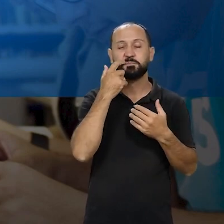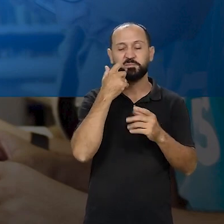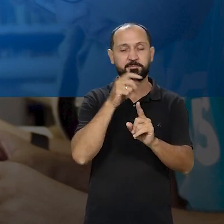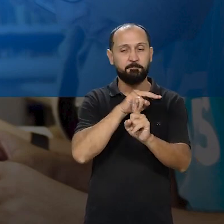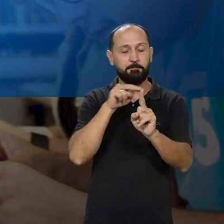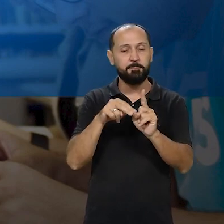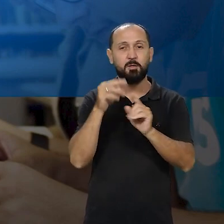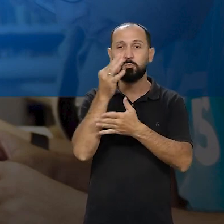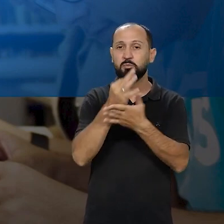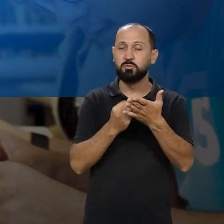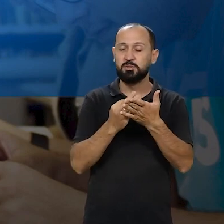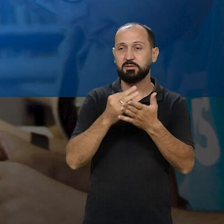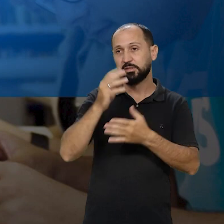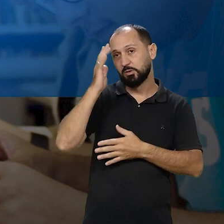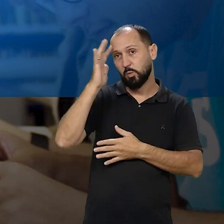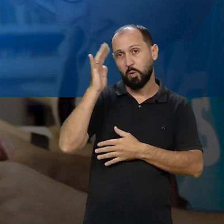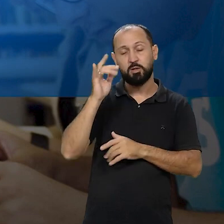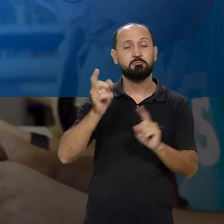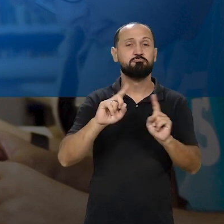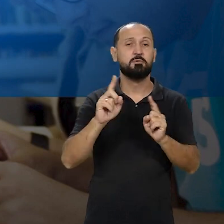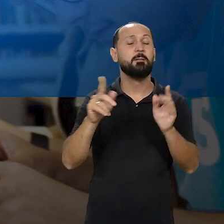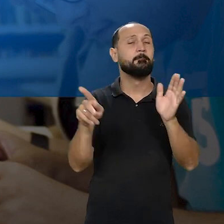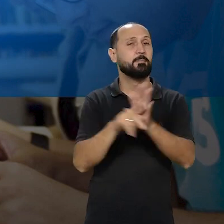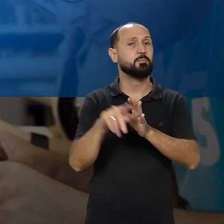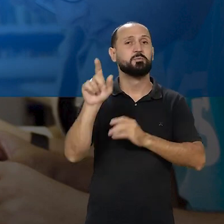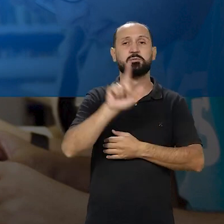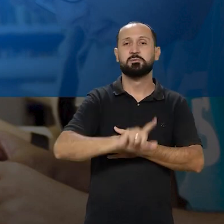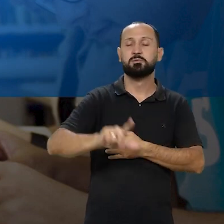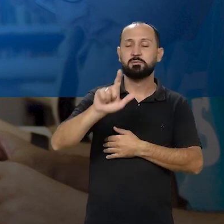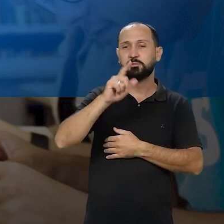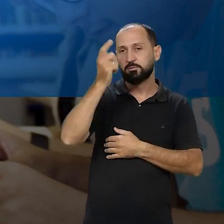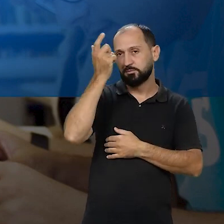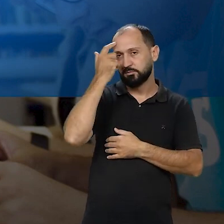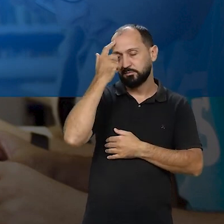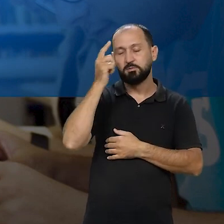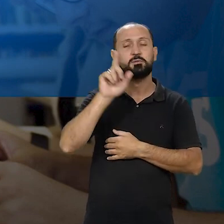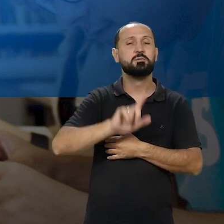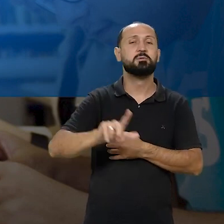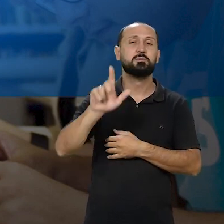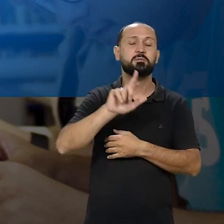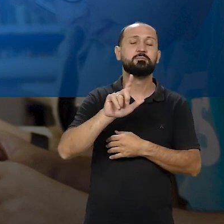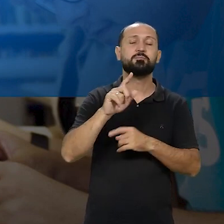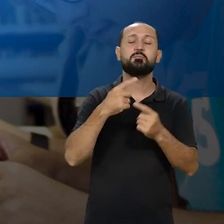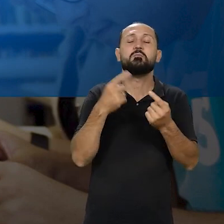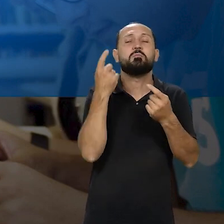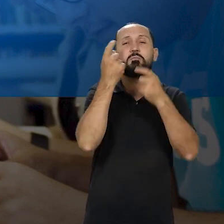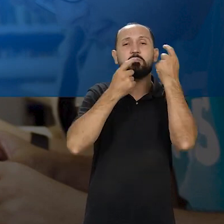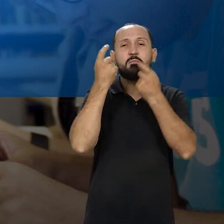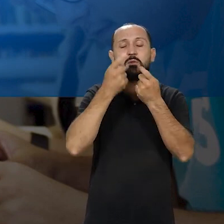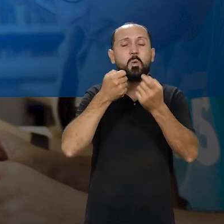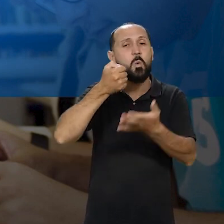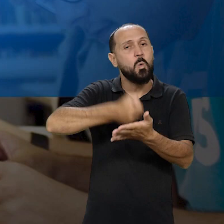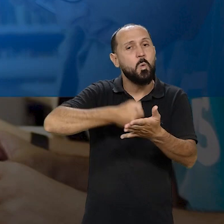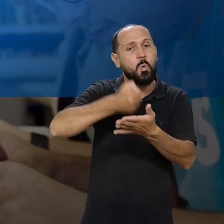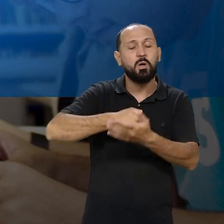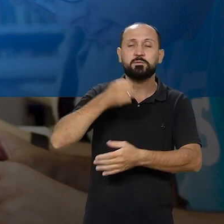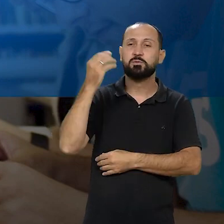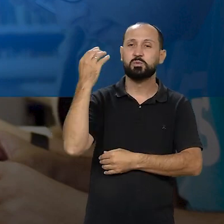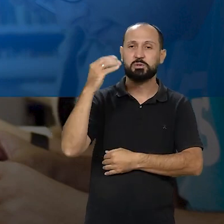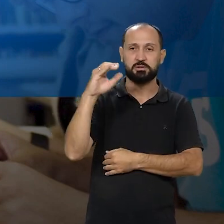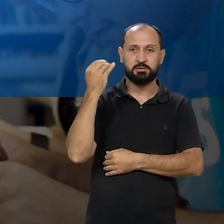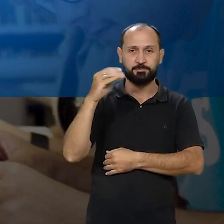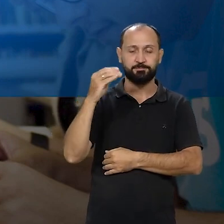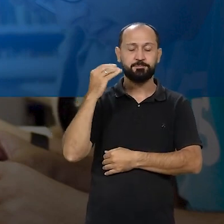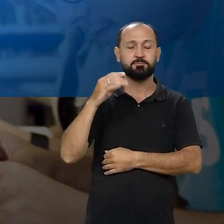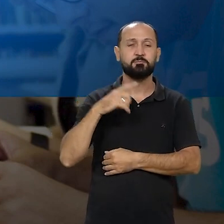só que não é um texto teórico, ele é um texto literário, né, eu considero como um texto literário, porque não está preocupado com o rigor científico, vamos dizer